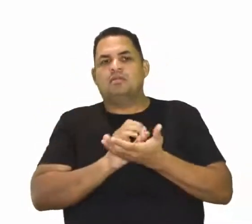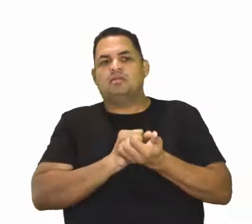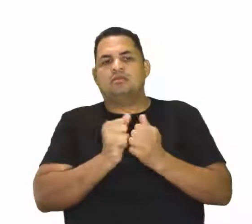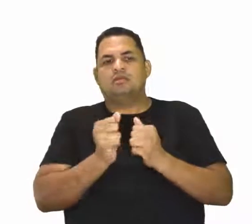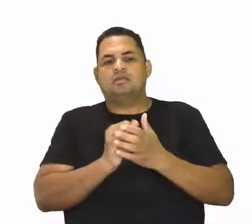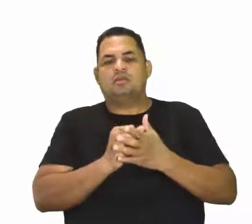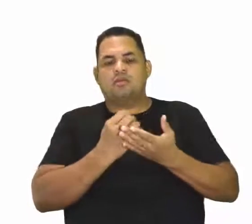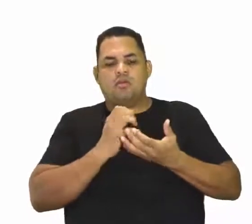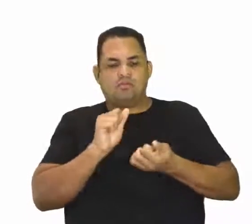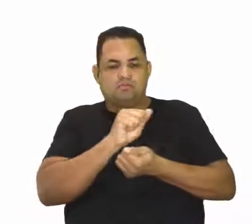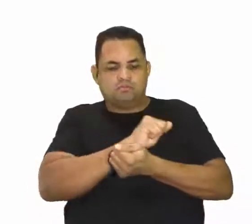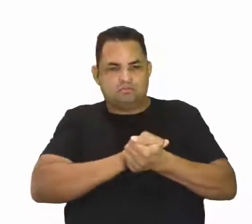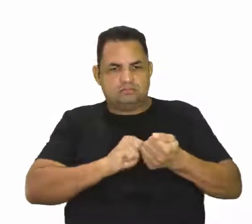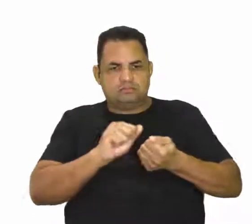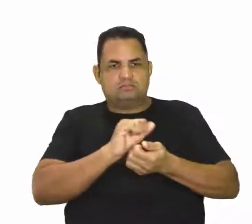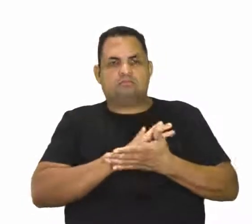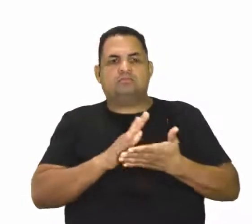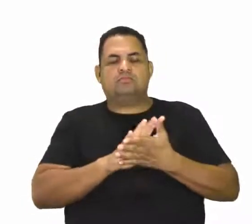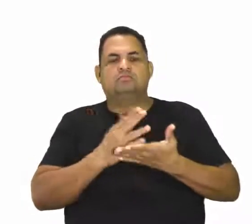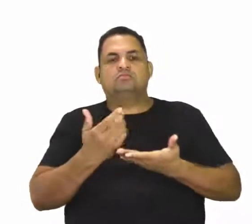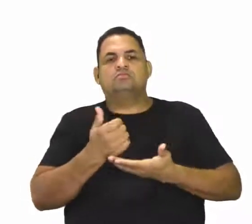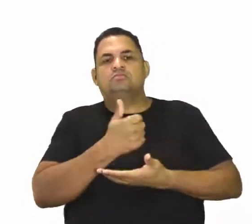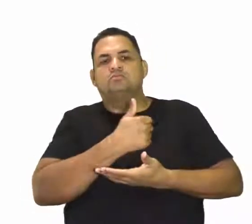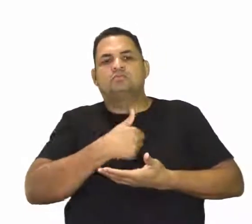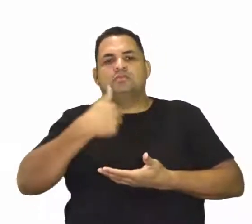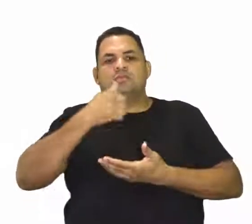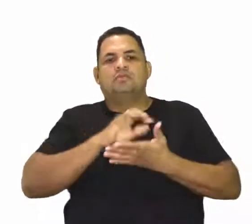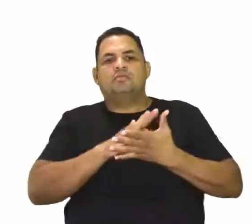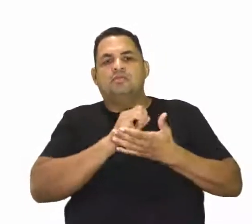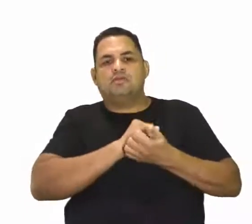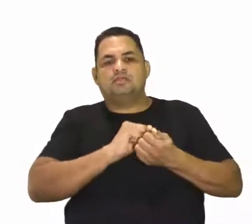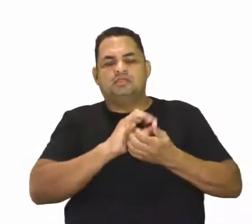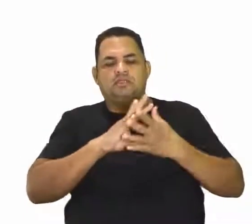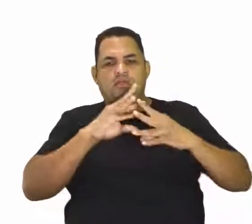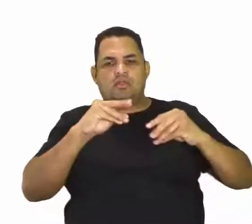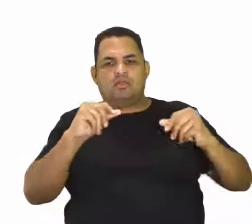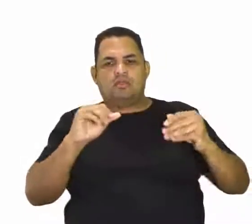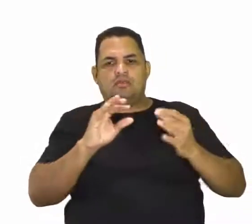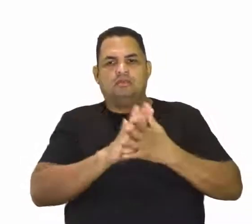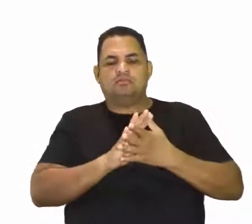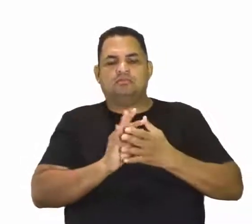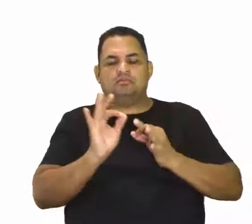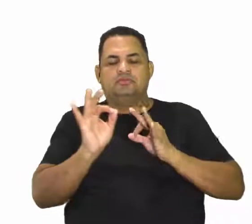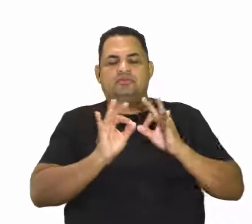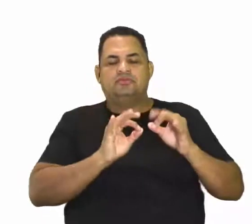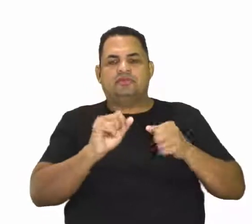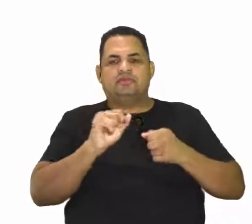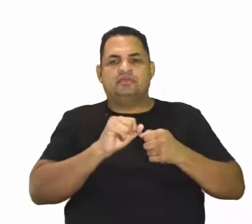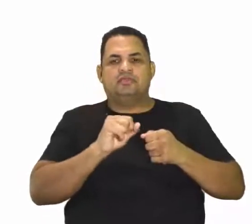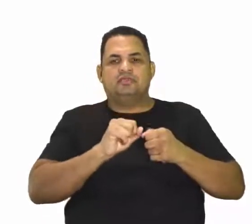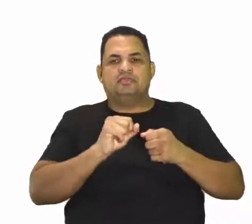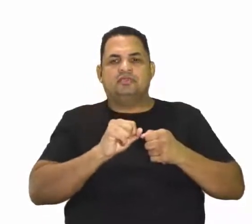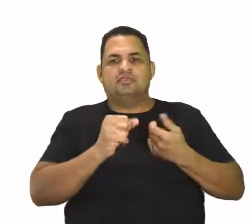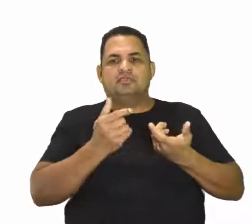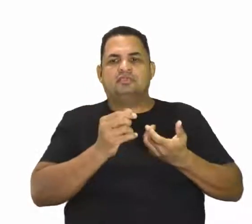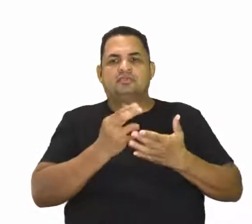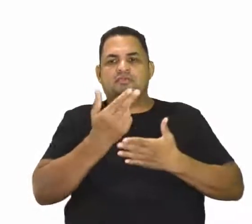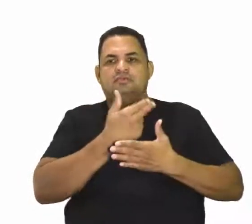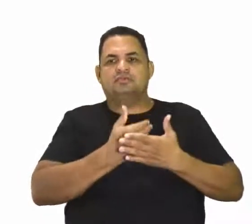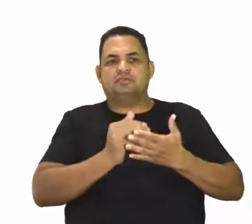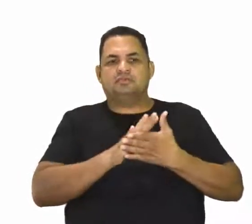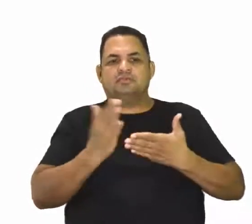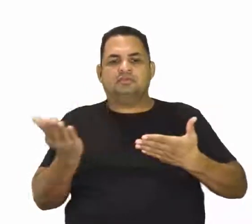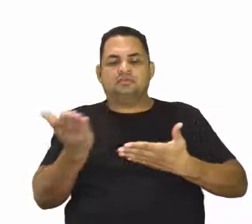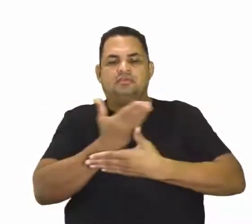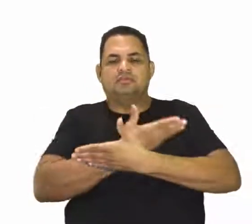pasto, recuperar pastagens degradadas. Esquematize um SAF com integração